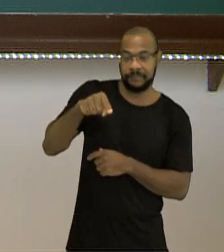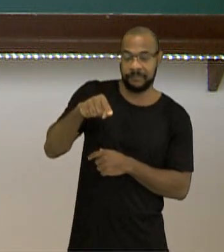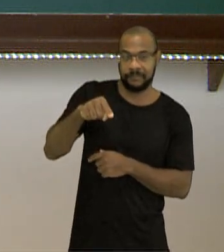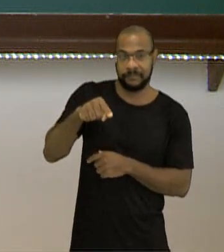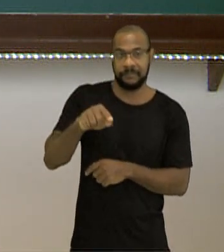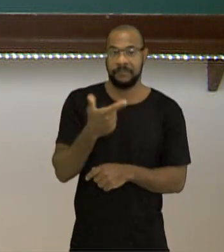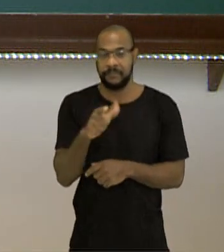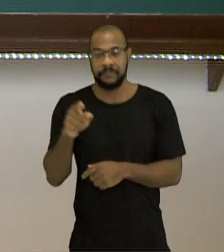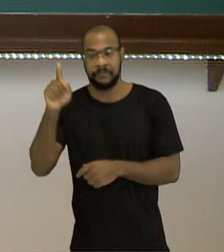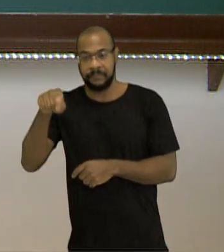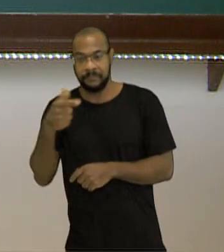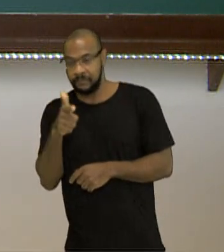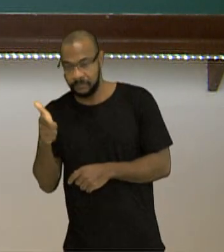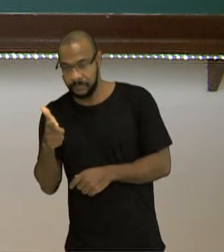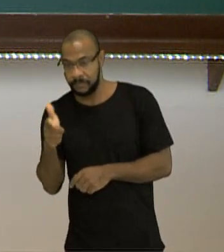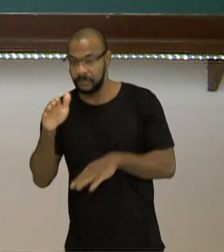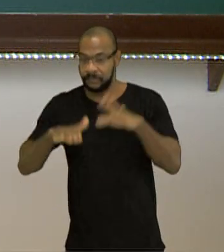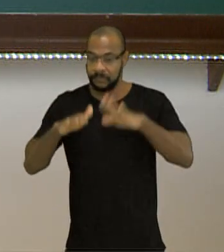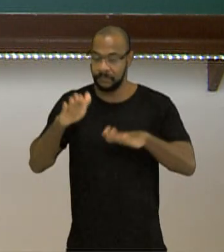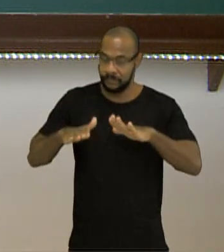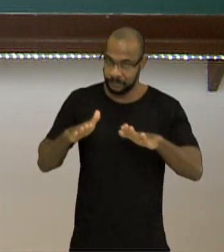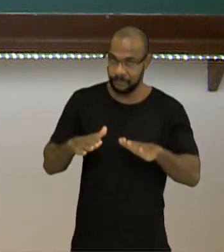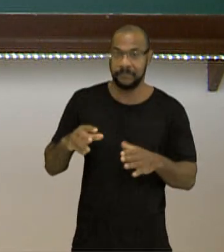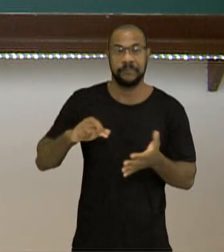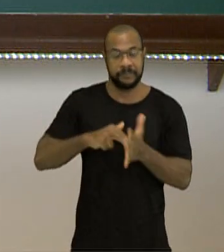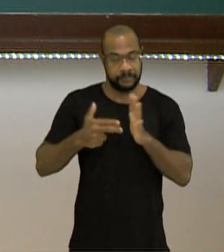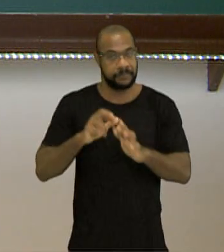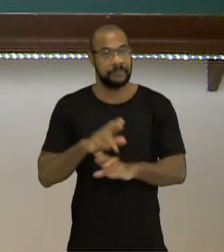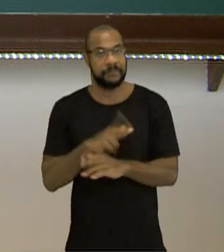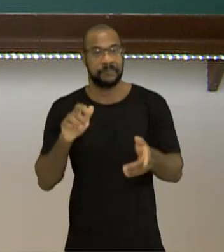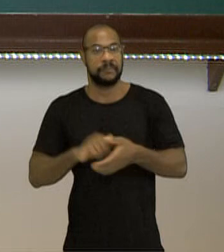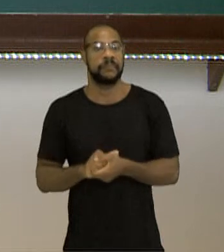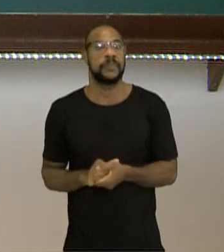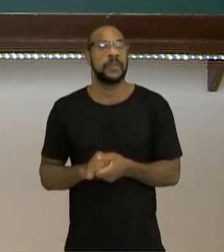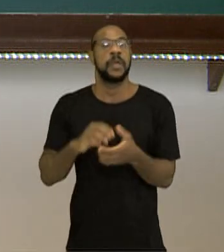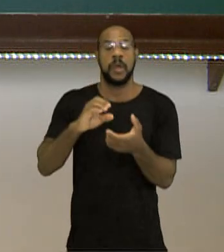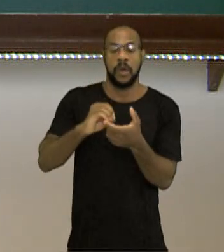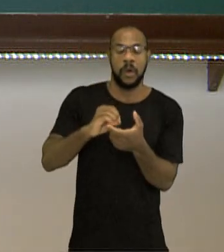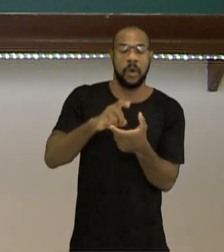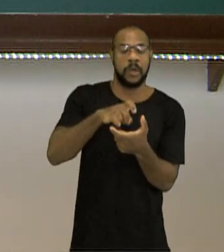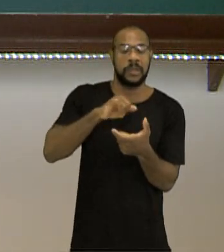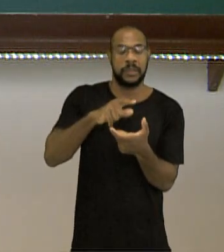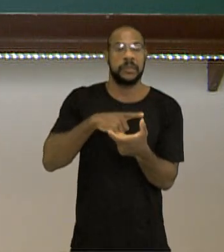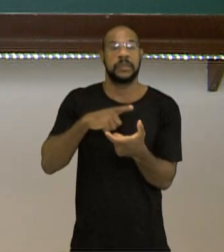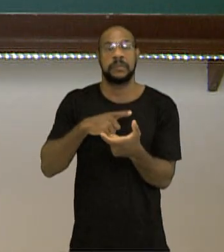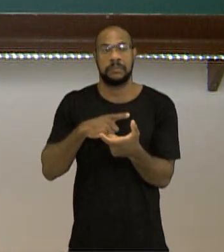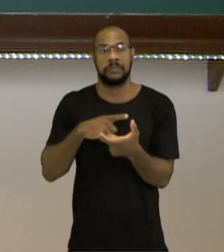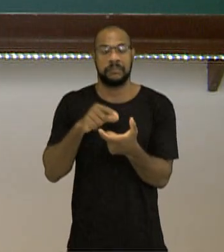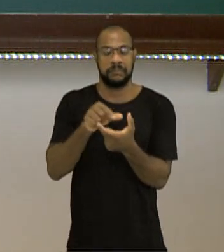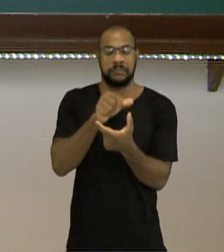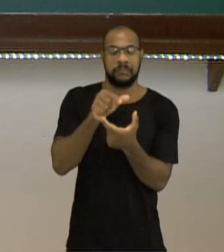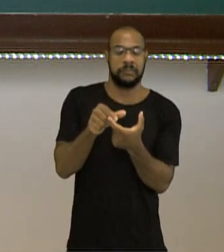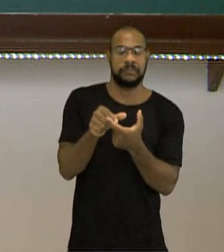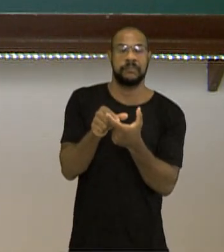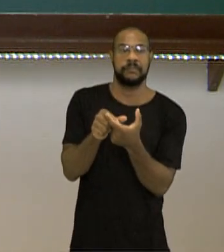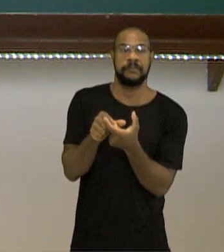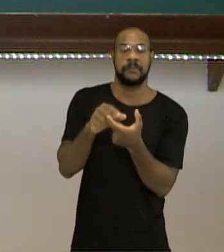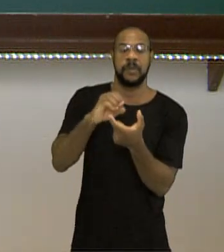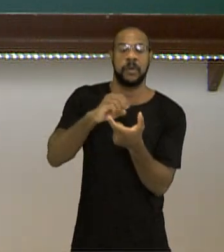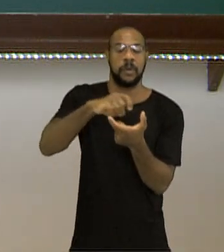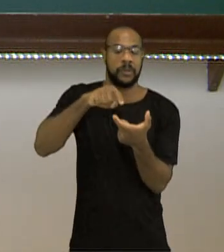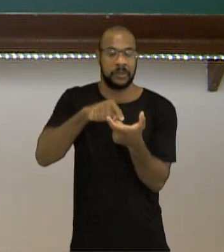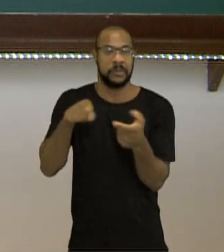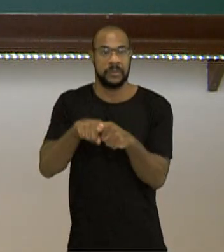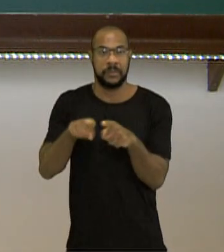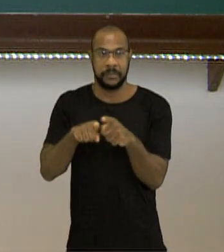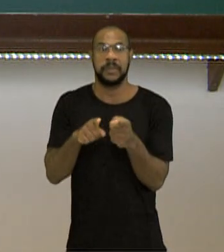E e O. As oxítonas também serão acentuadas quando terminarem em A, E e O,